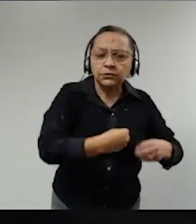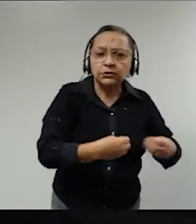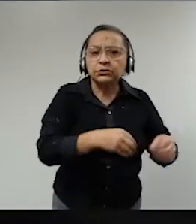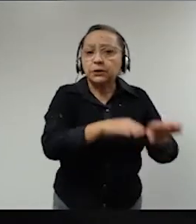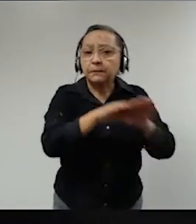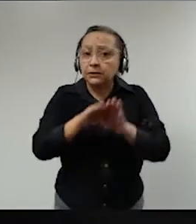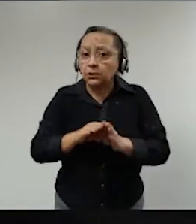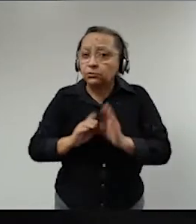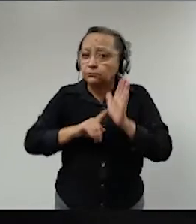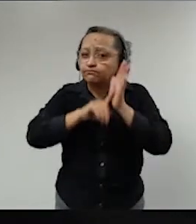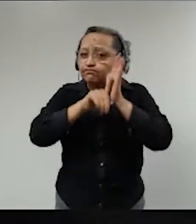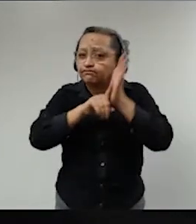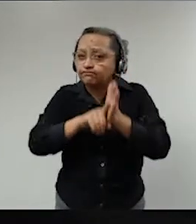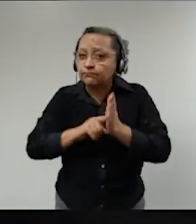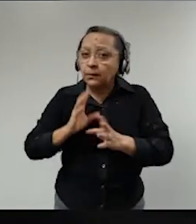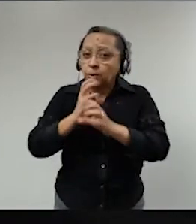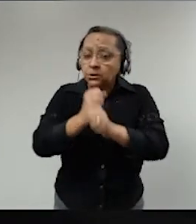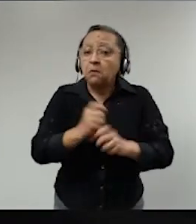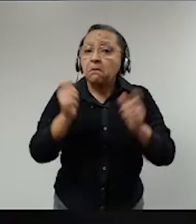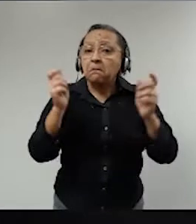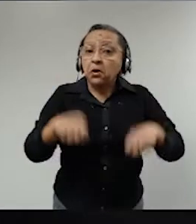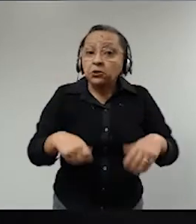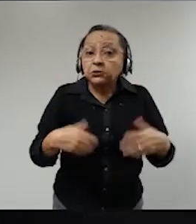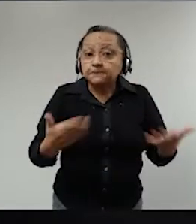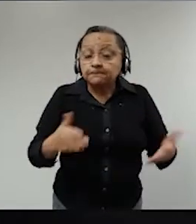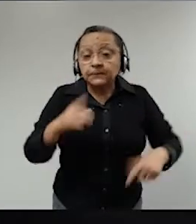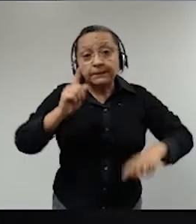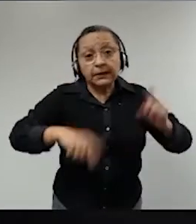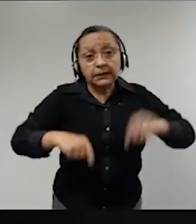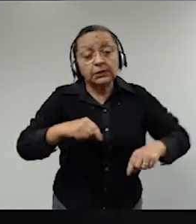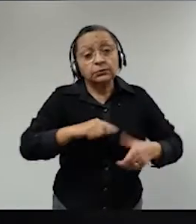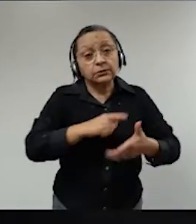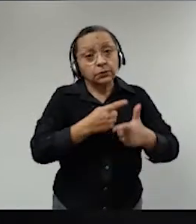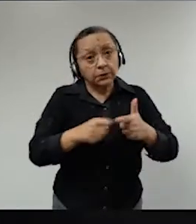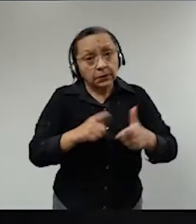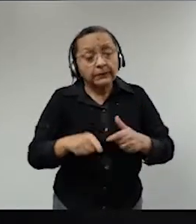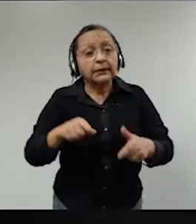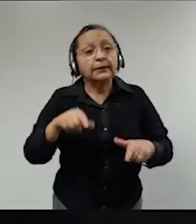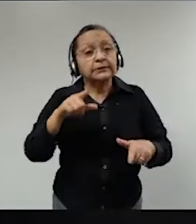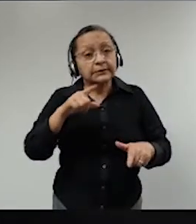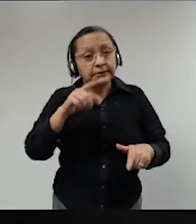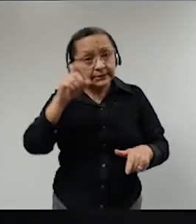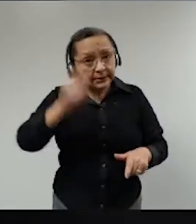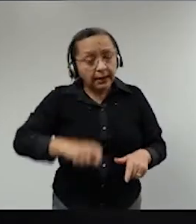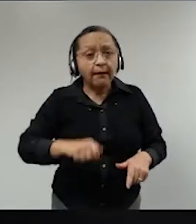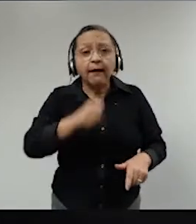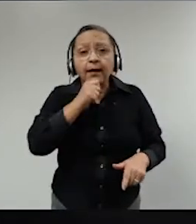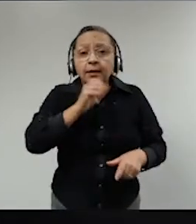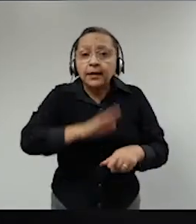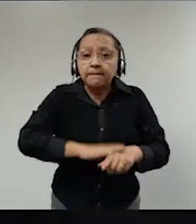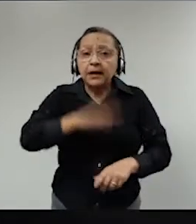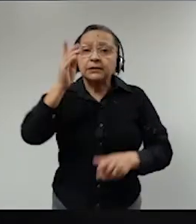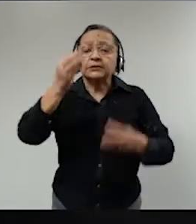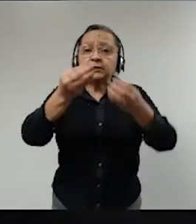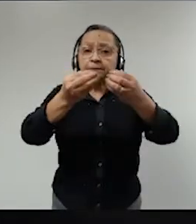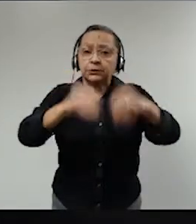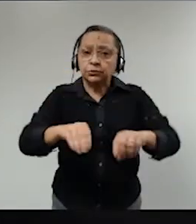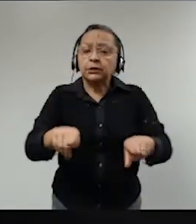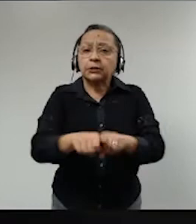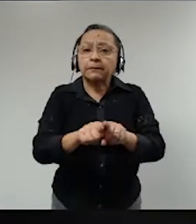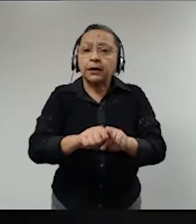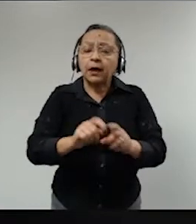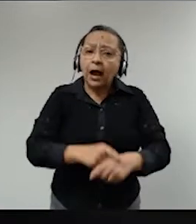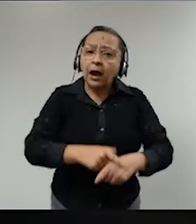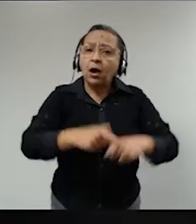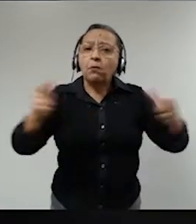apuração, podem, sob certas circunstâncias, ser ainda mais prejudiciais e aprofundar